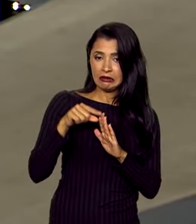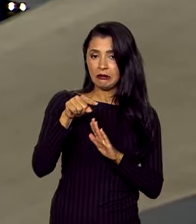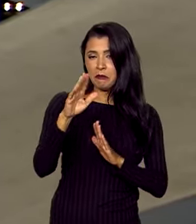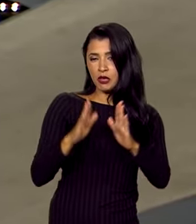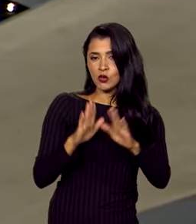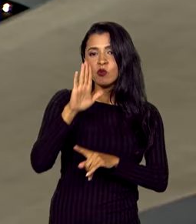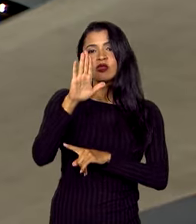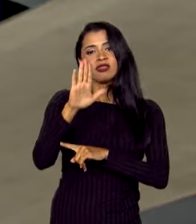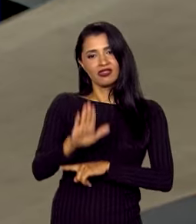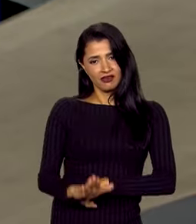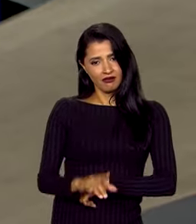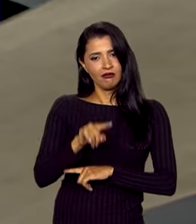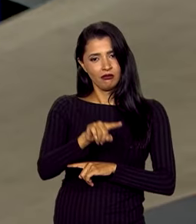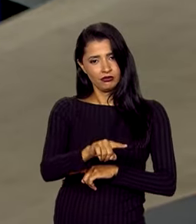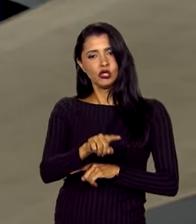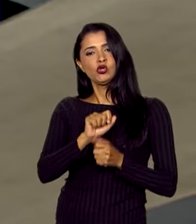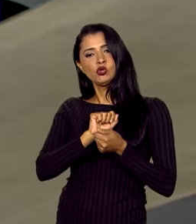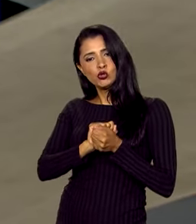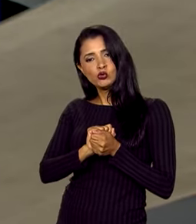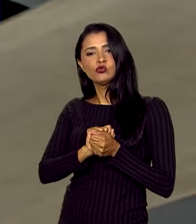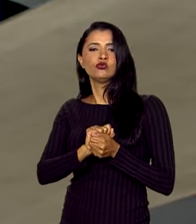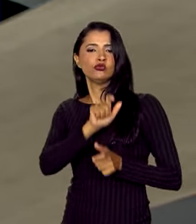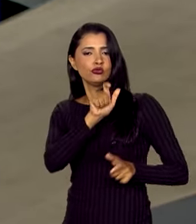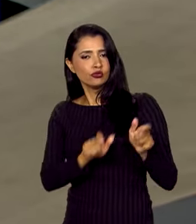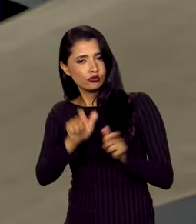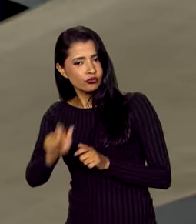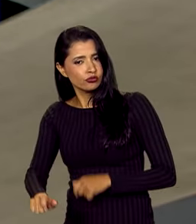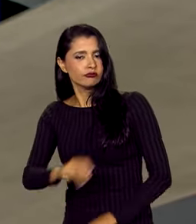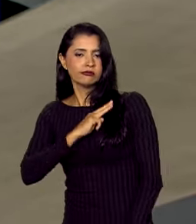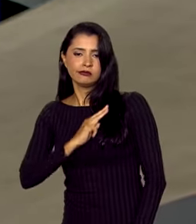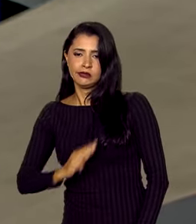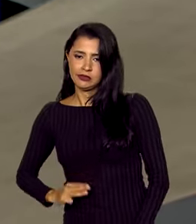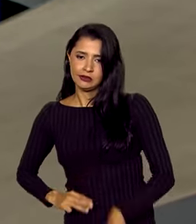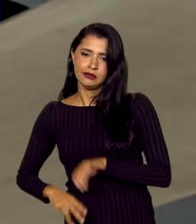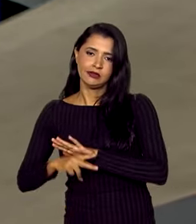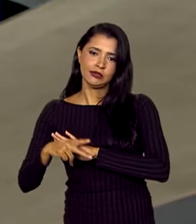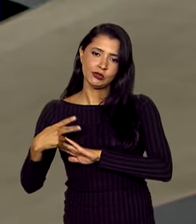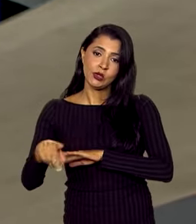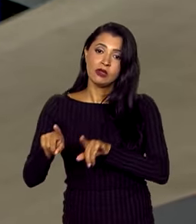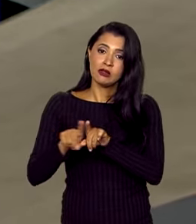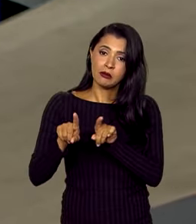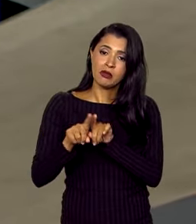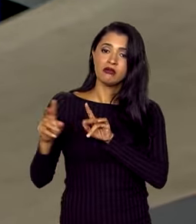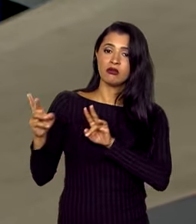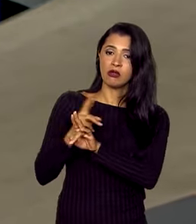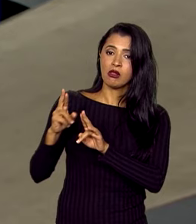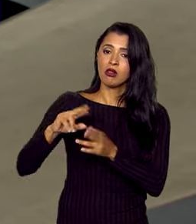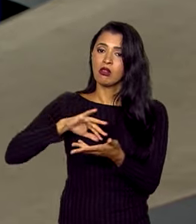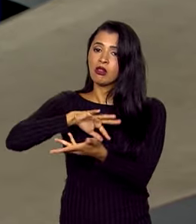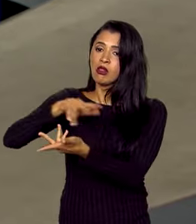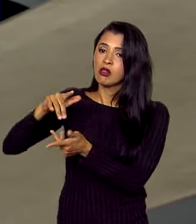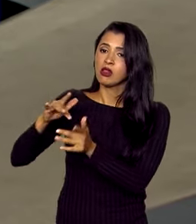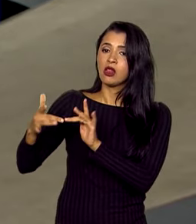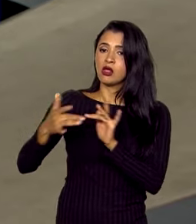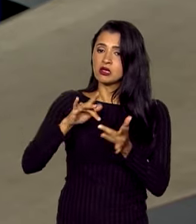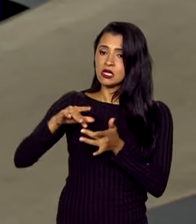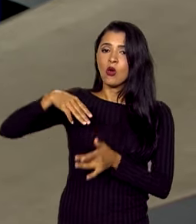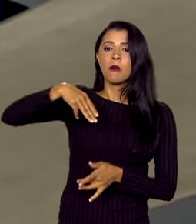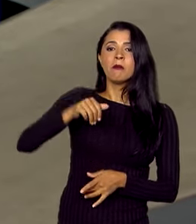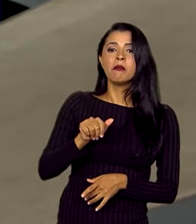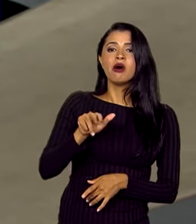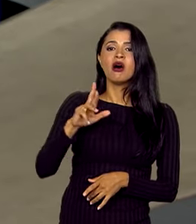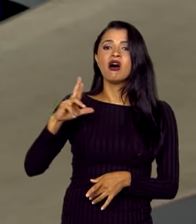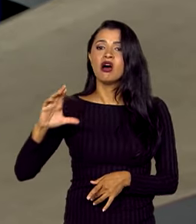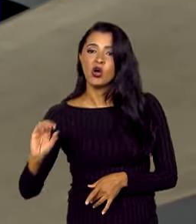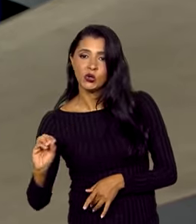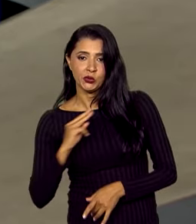da tarde com ministros do governo, incluindo aí o ministro das Relações Exteriores, Mauro Vieira.